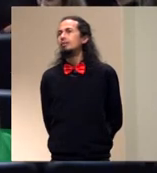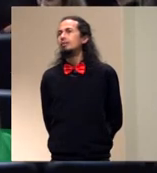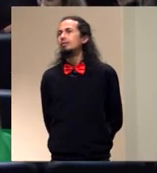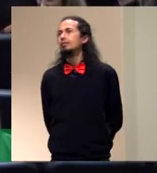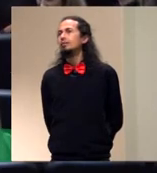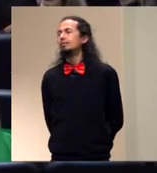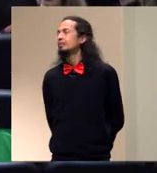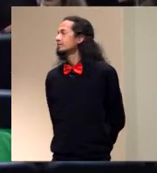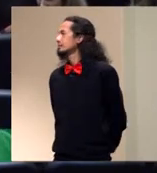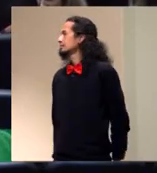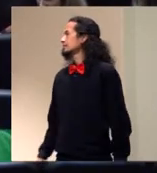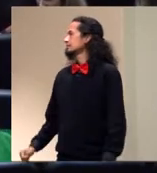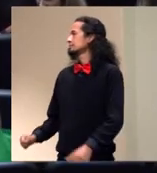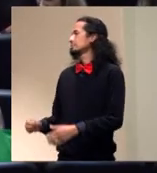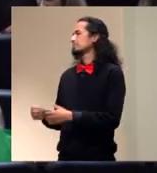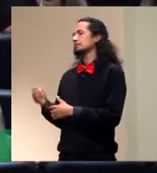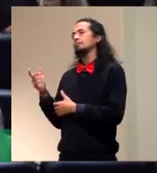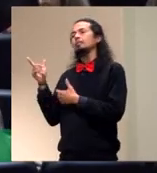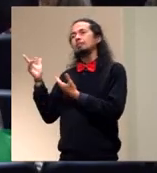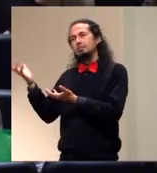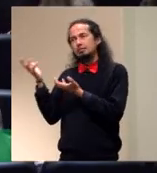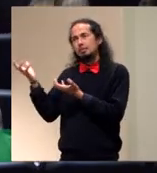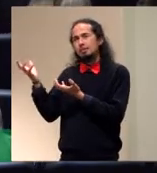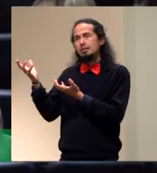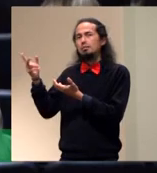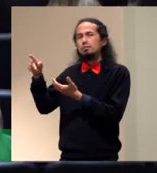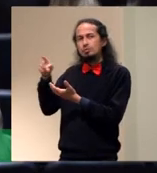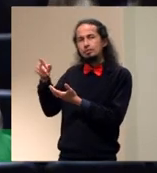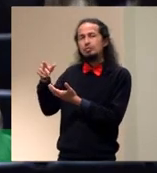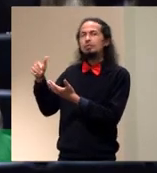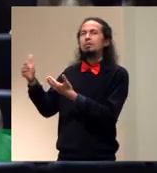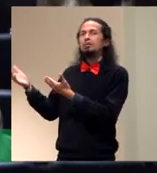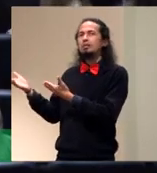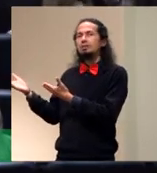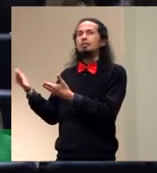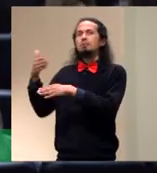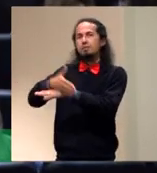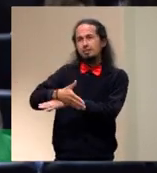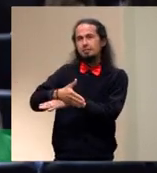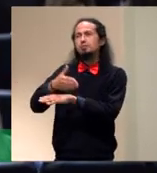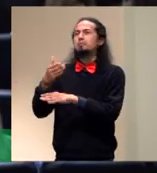Ah, então tá certo. Mas então a gente vai dar um jeitinho.